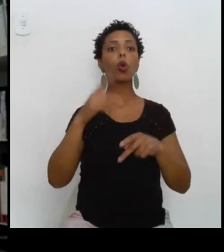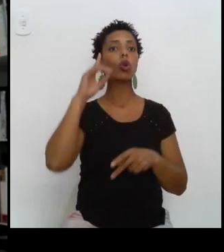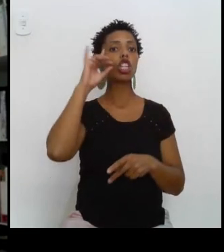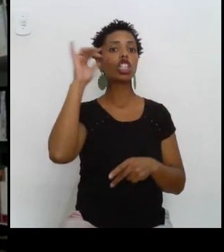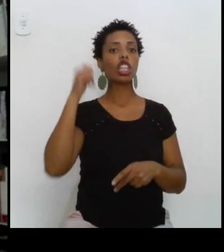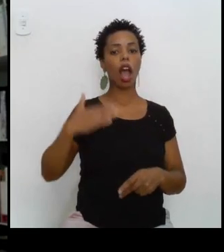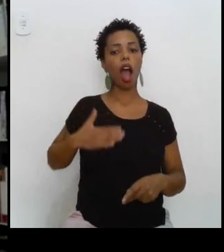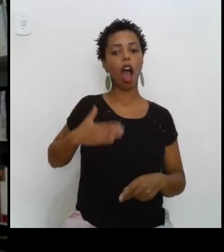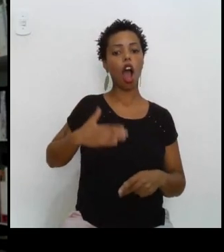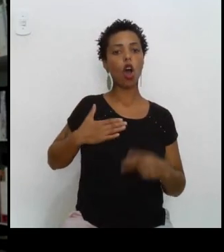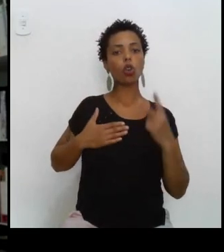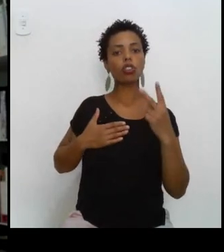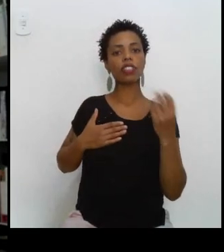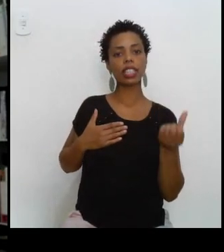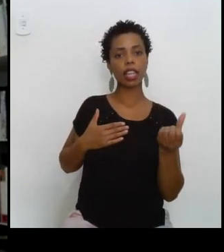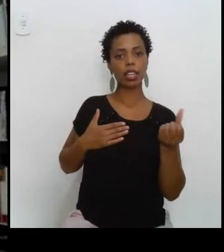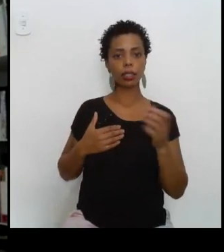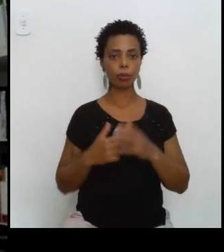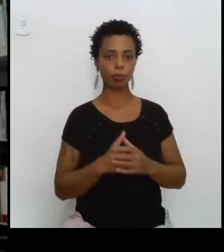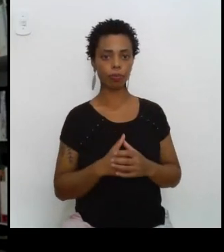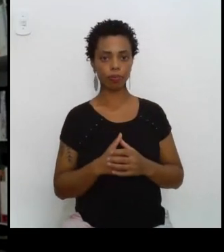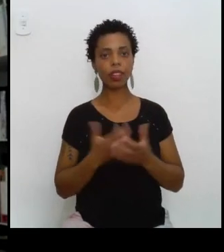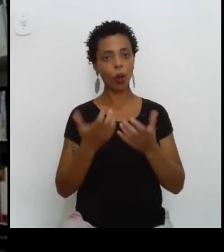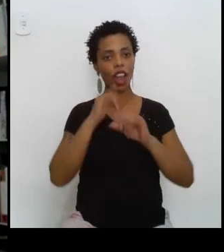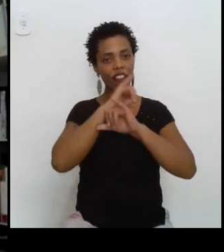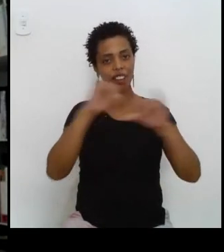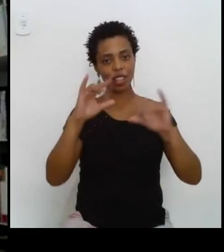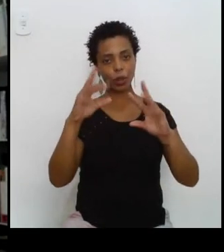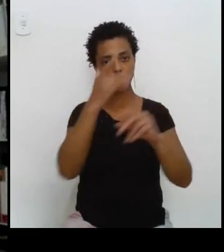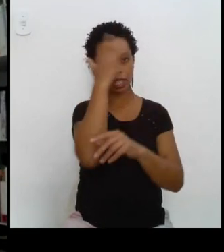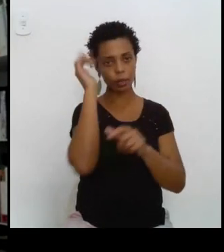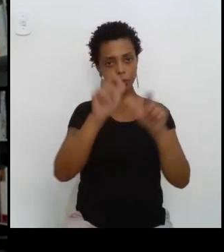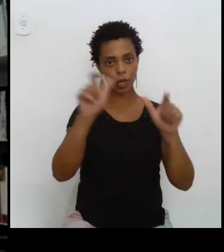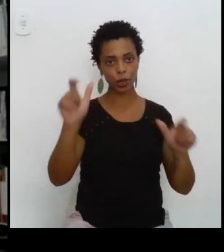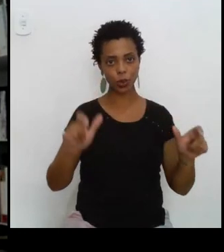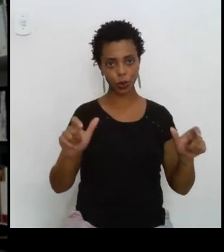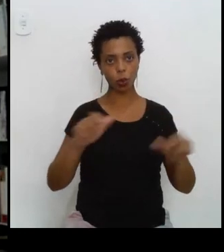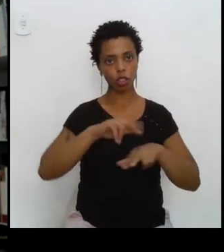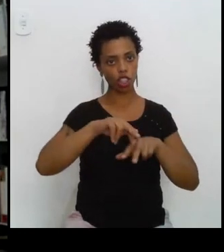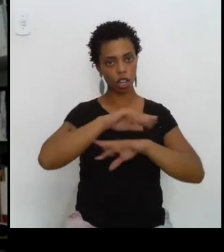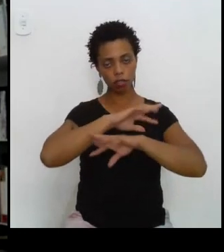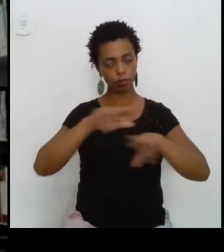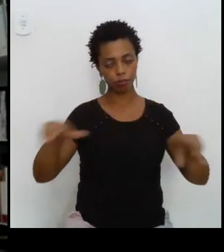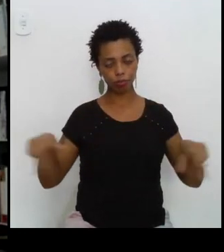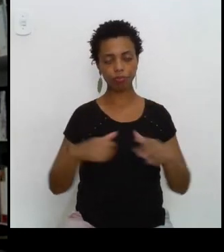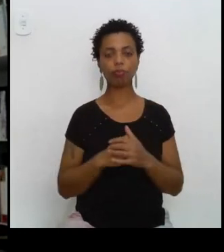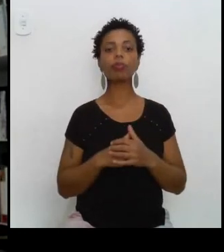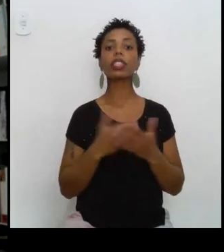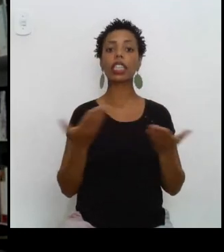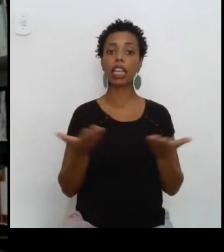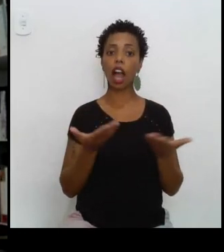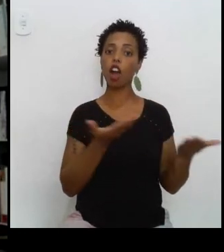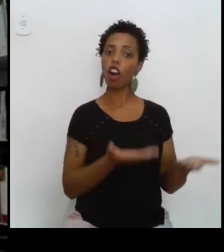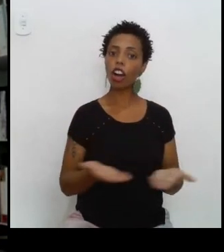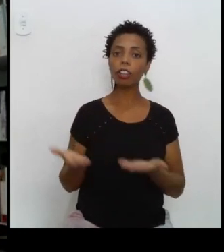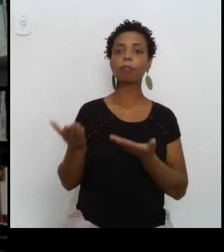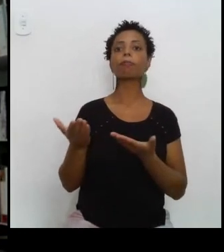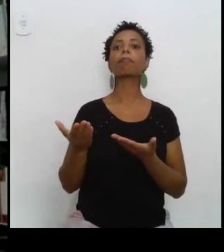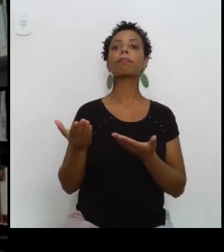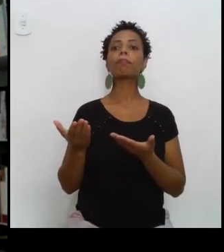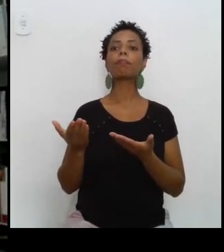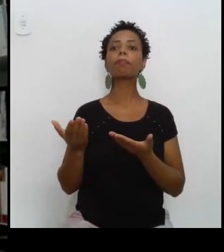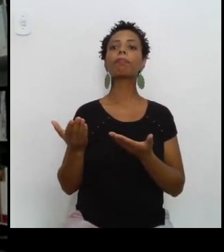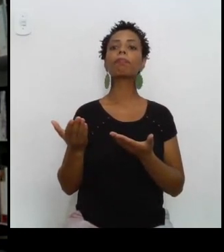traçar notícia a todas todos e todos aqui presentes e passar fala para o